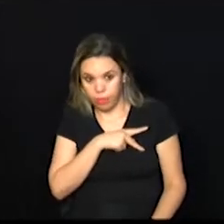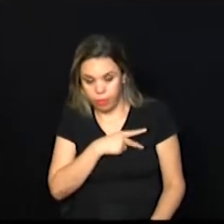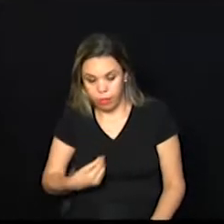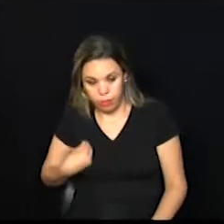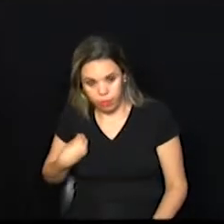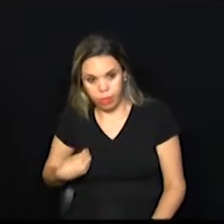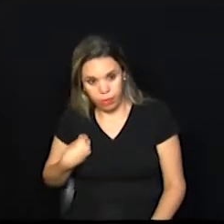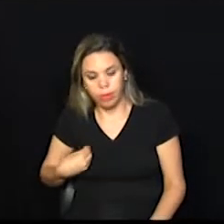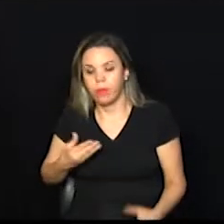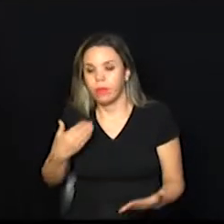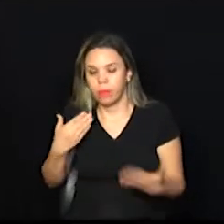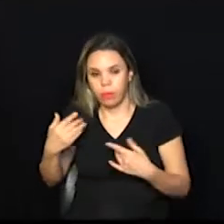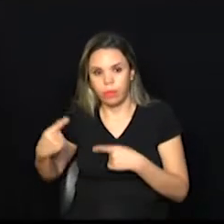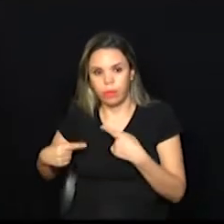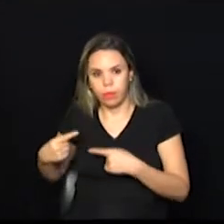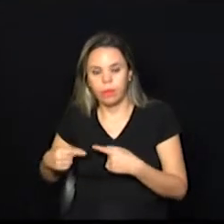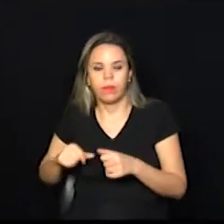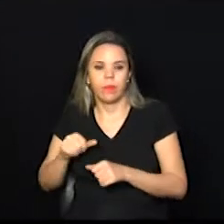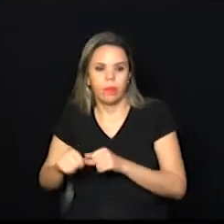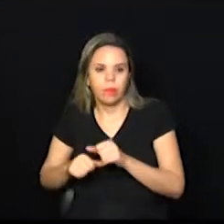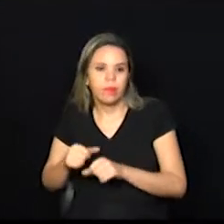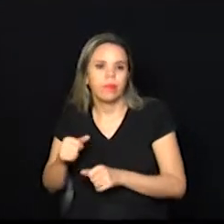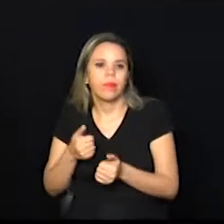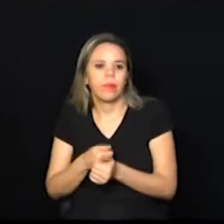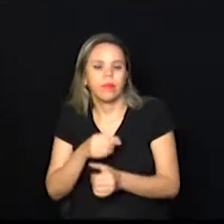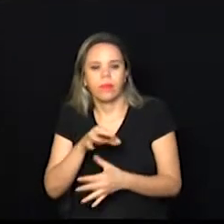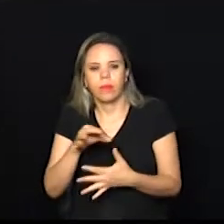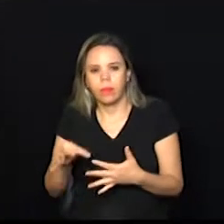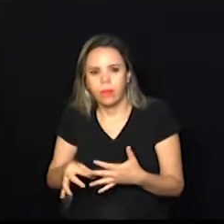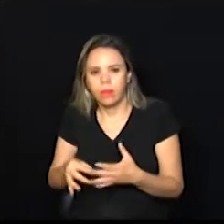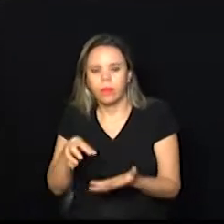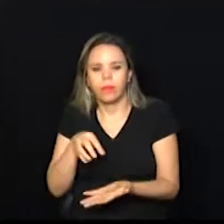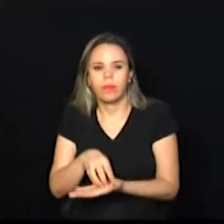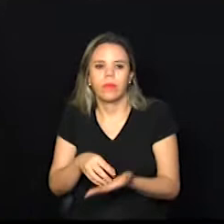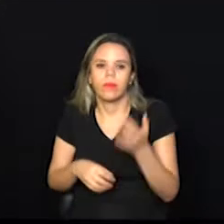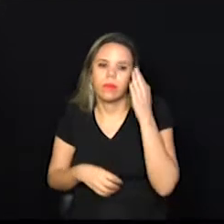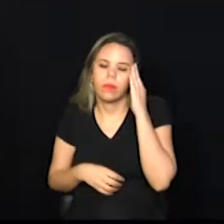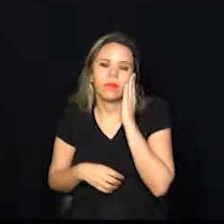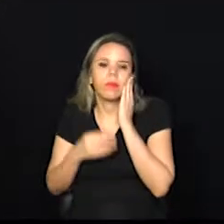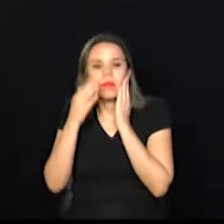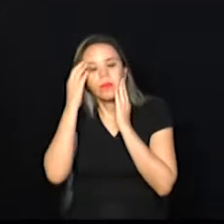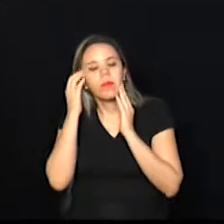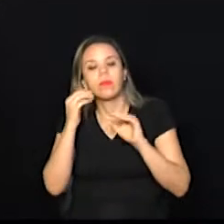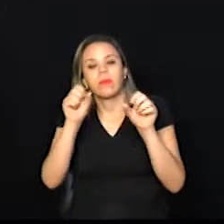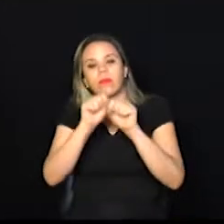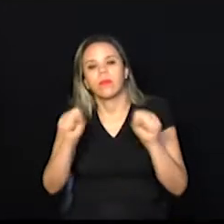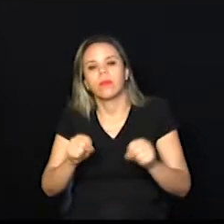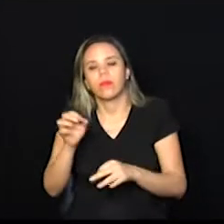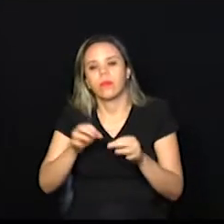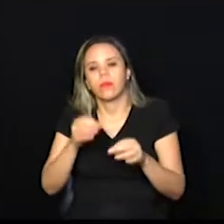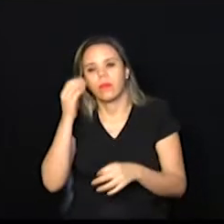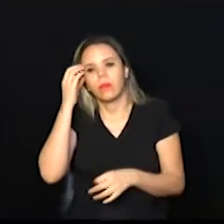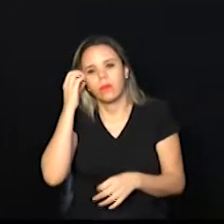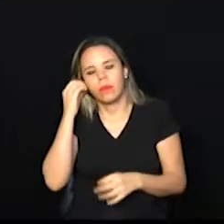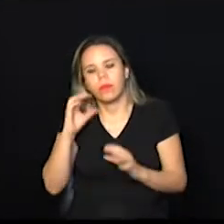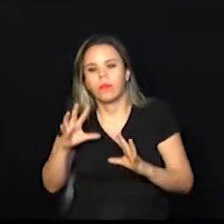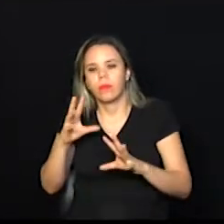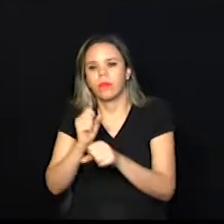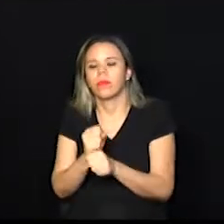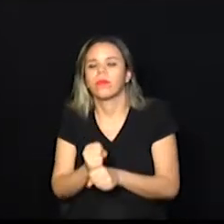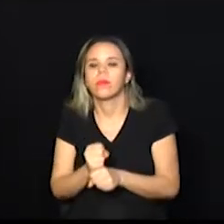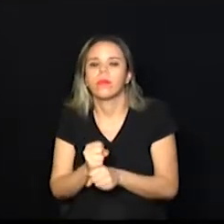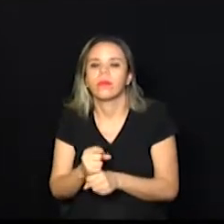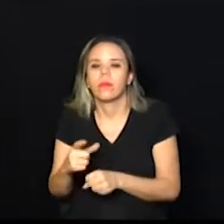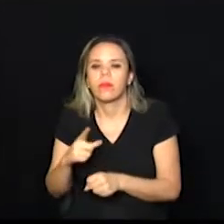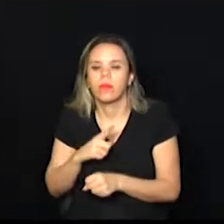para discutir, vai virar um grande componente desta rede, e do sistema de justiça, então, como um todo. Isso tem